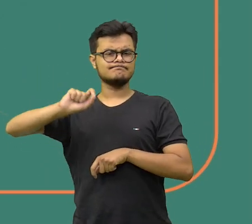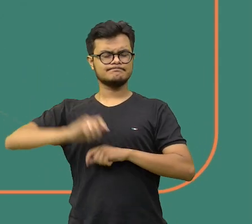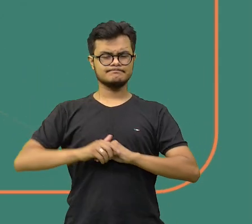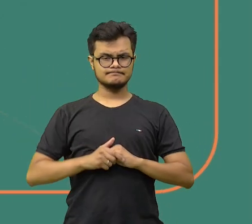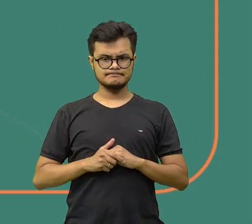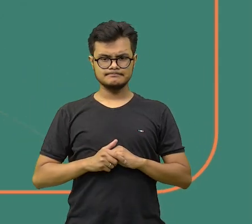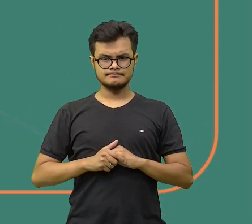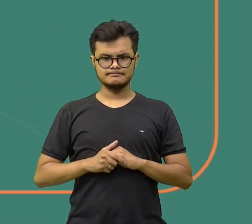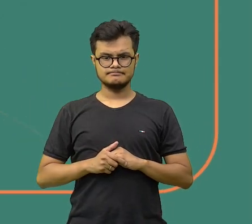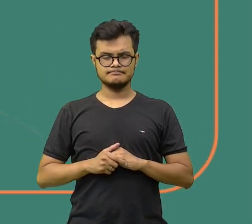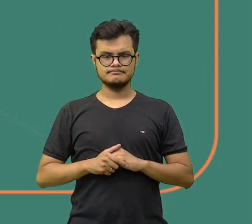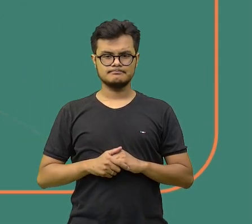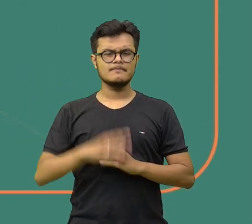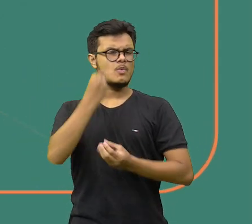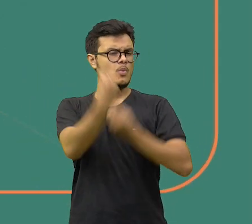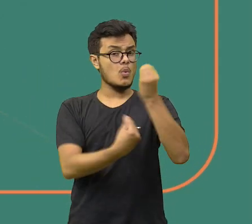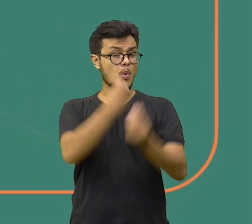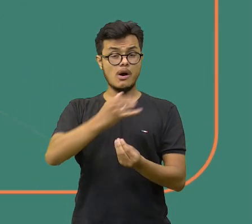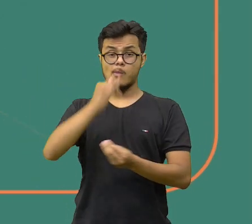hoje